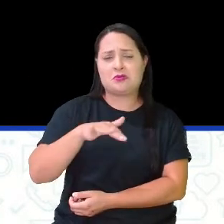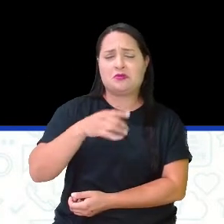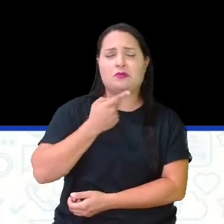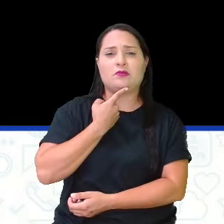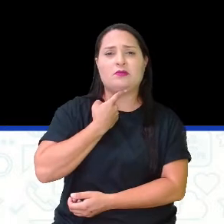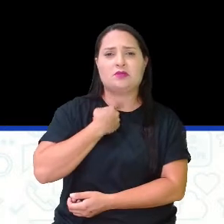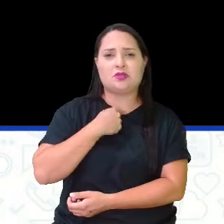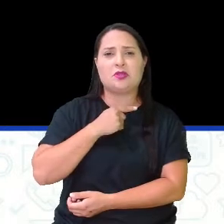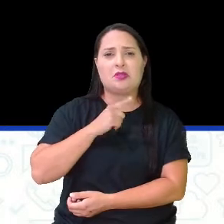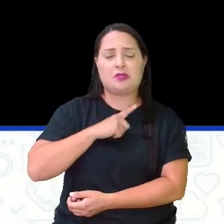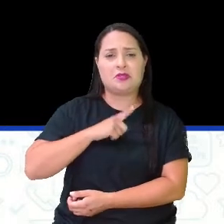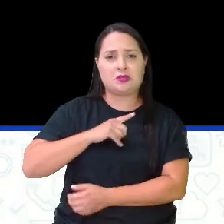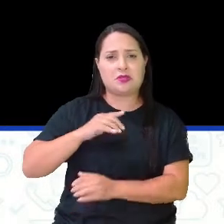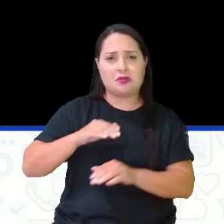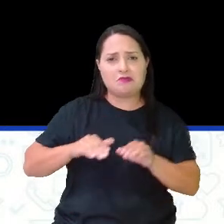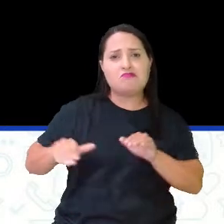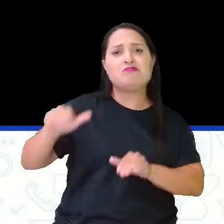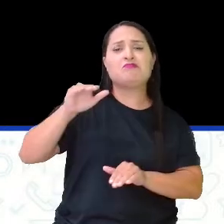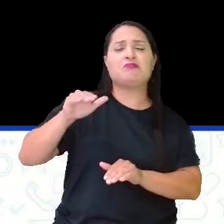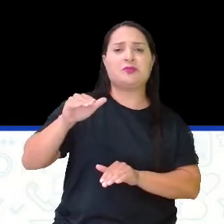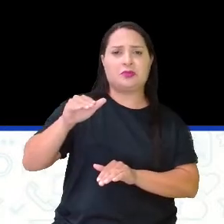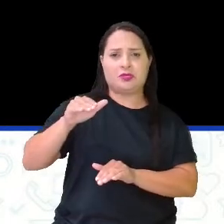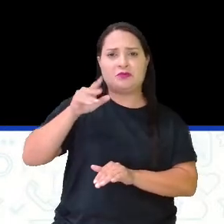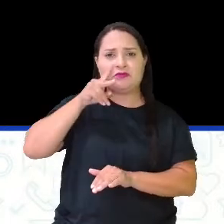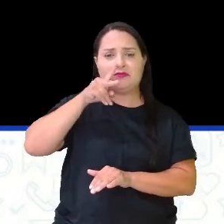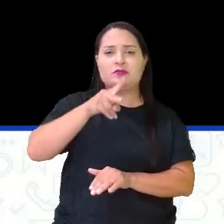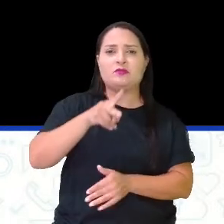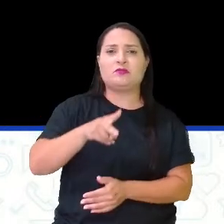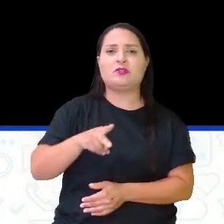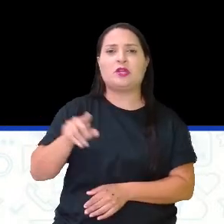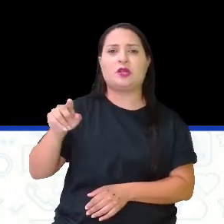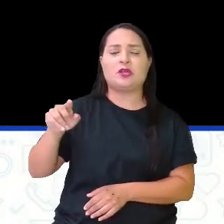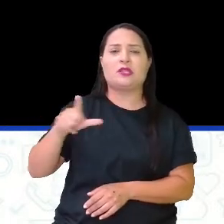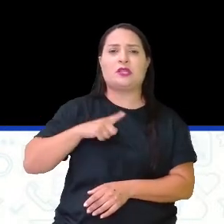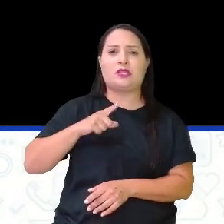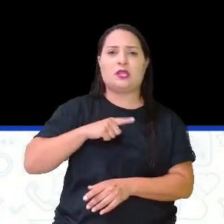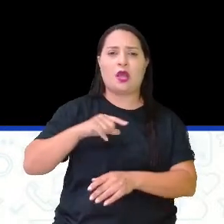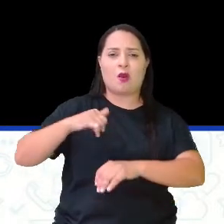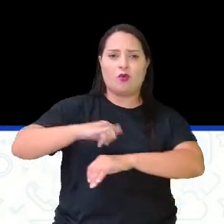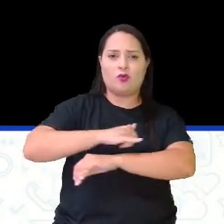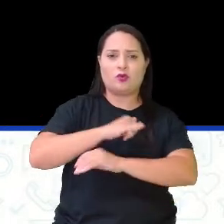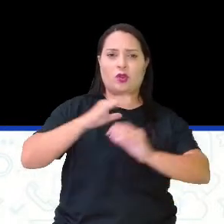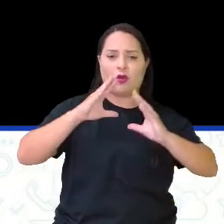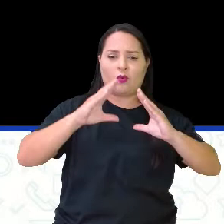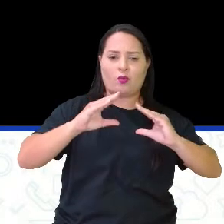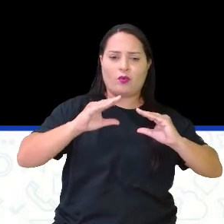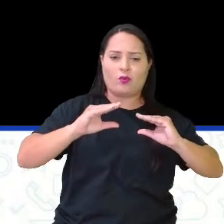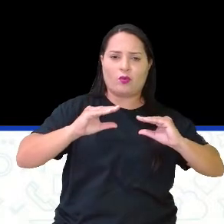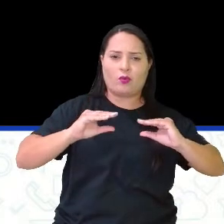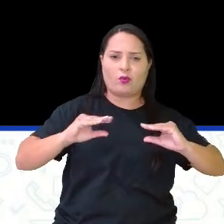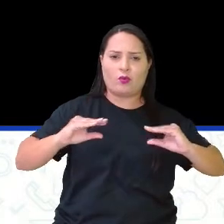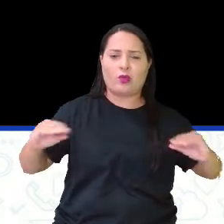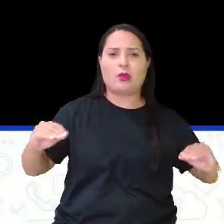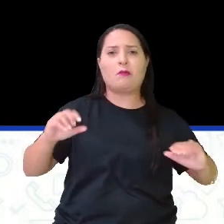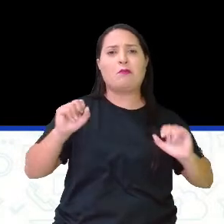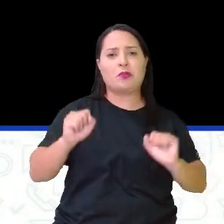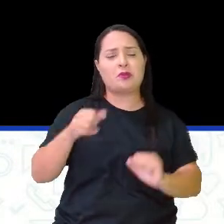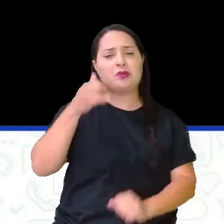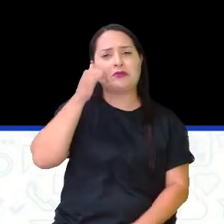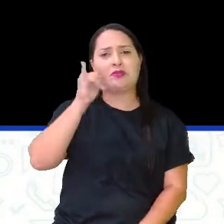são altas. Então a gente vai reduzindo ali, né, a gordura do nosso corpo, que também pode prevenir ali